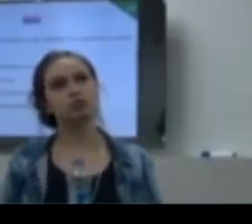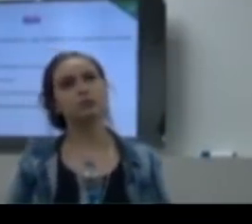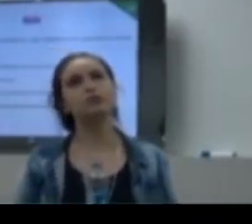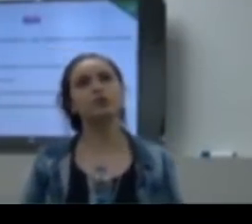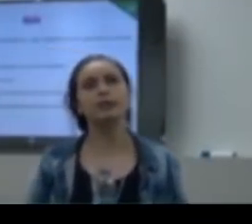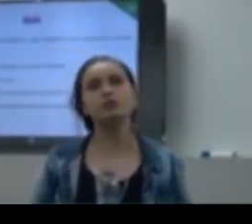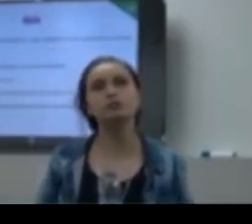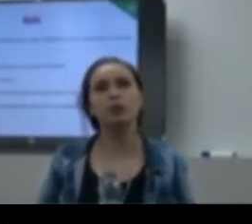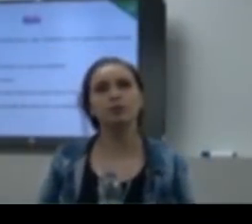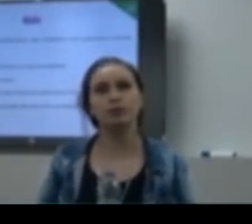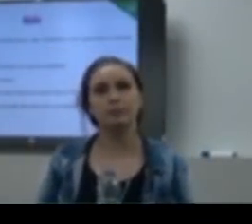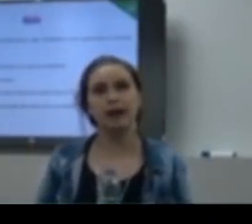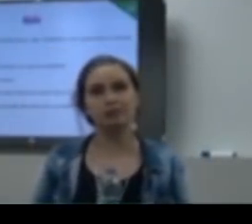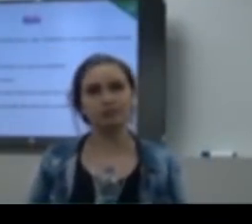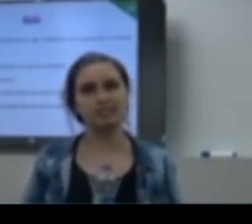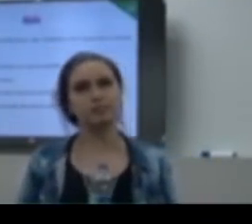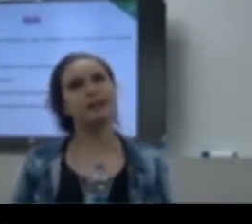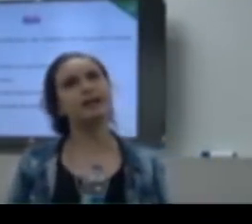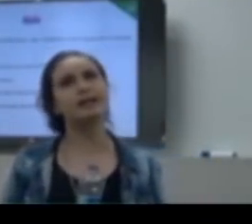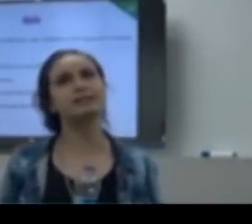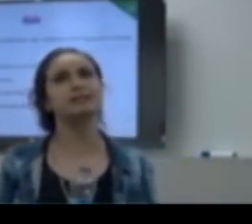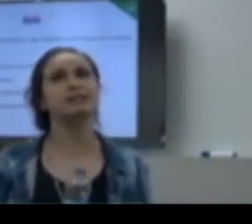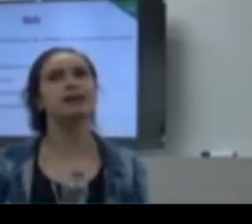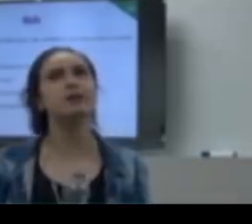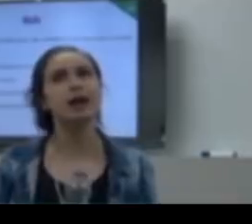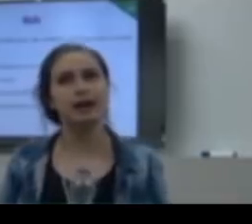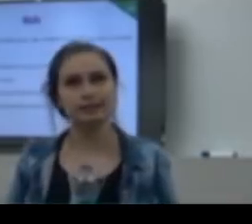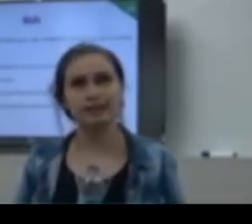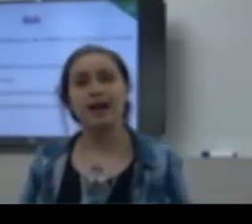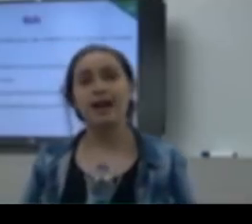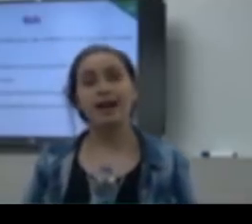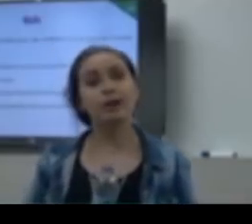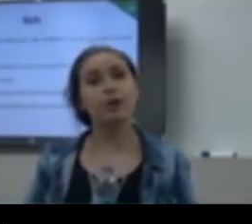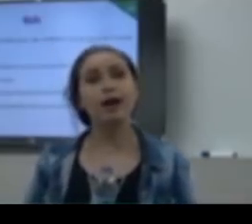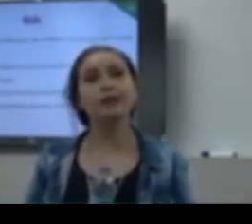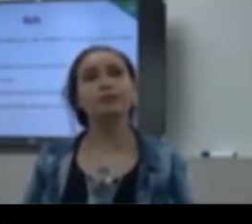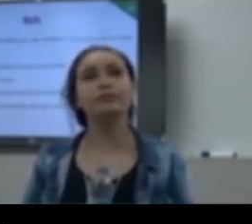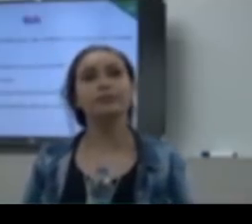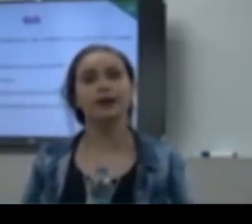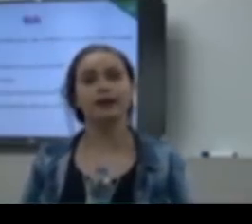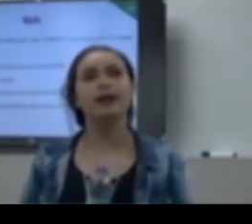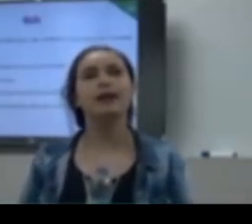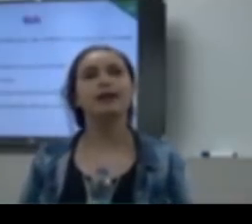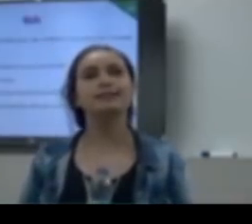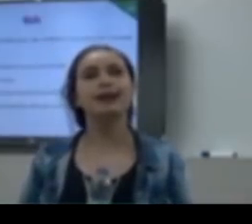2. Sobre os domínios morfoclimáticos das pradarias e das araucárias, é